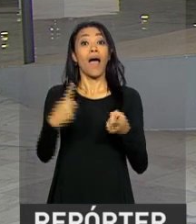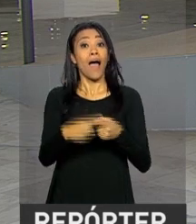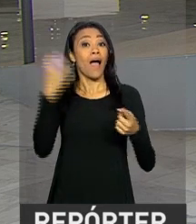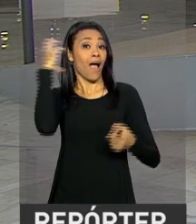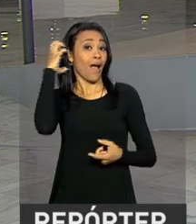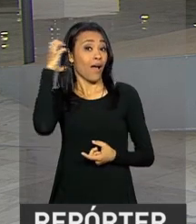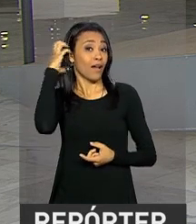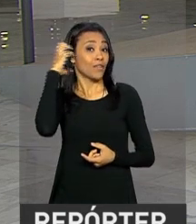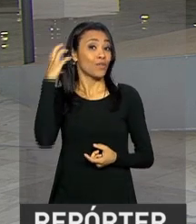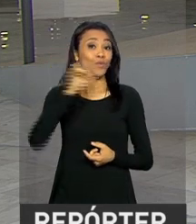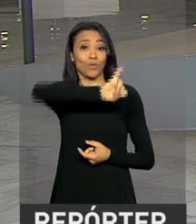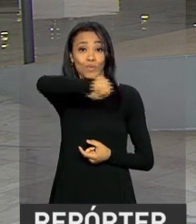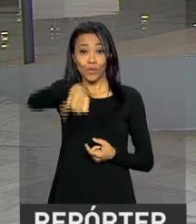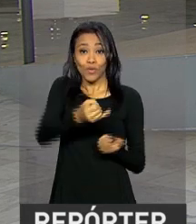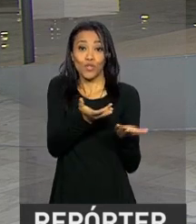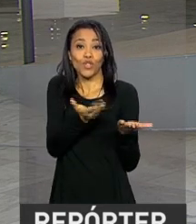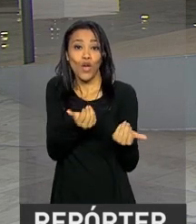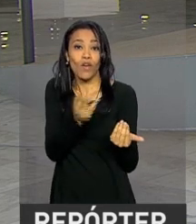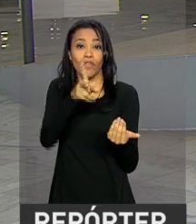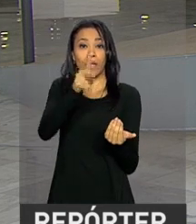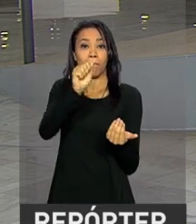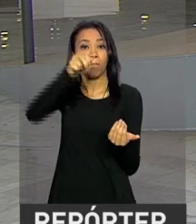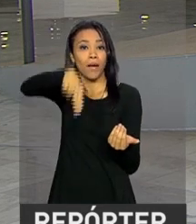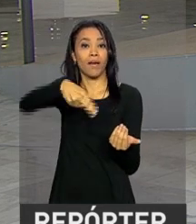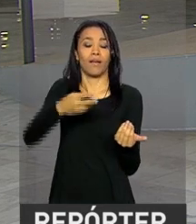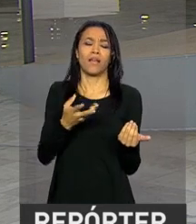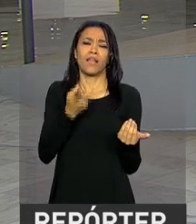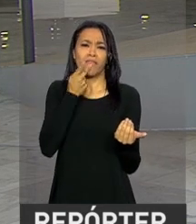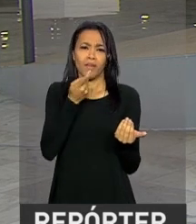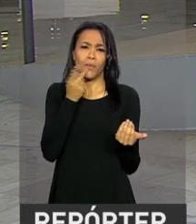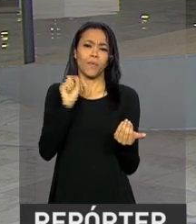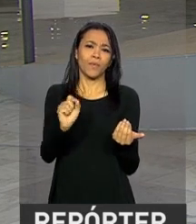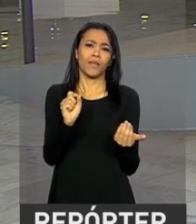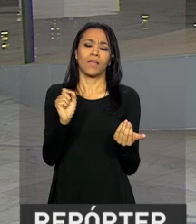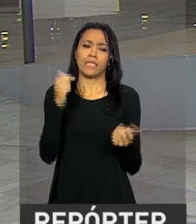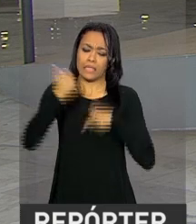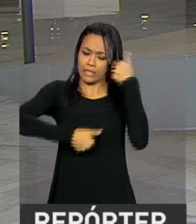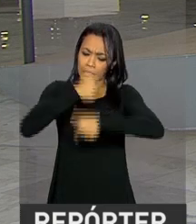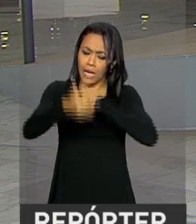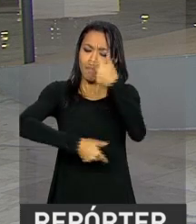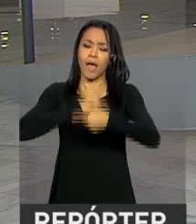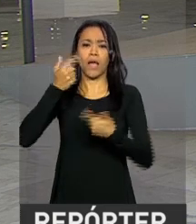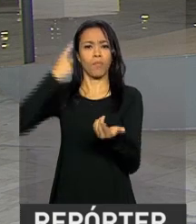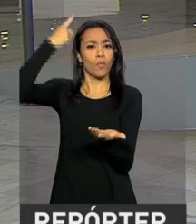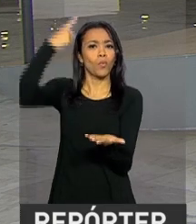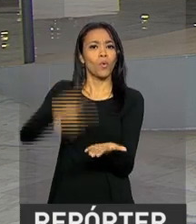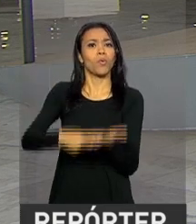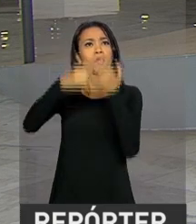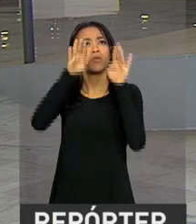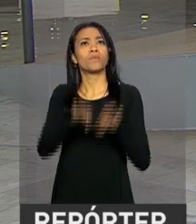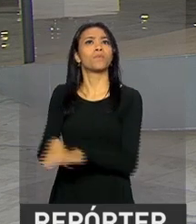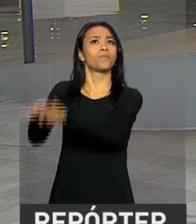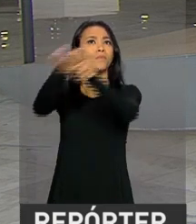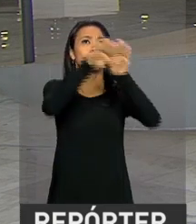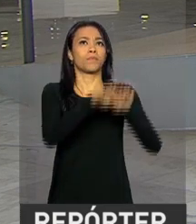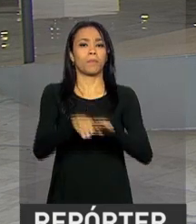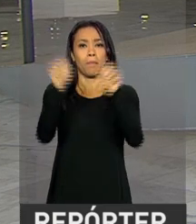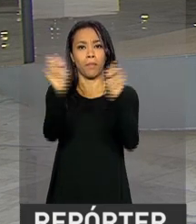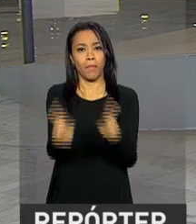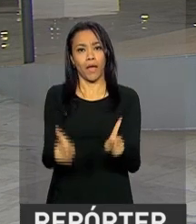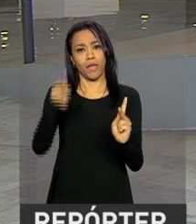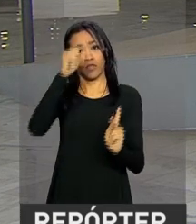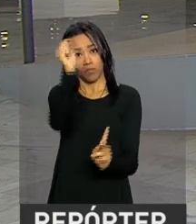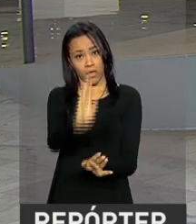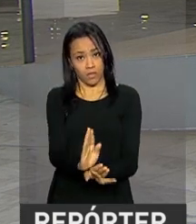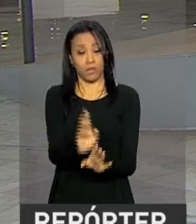Pan. Ele disse que espera e trabalha por uma pacificação do país. Ele afirmou também que